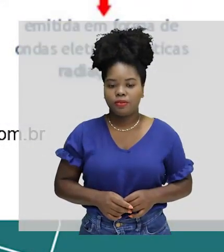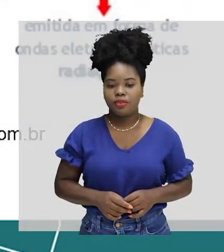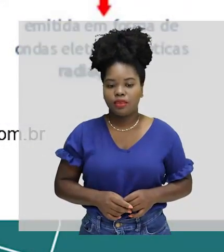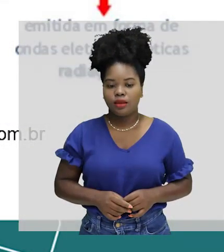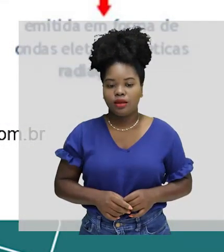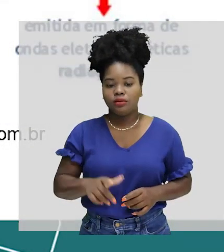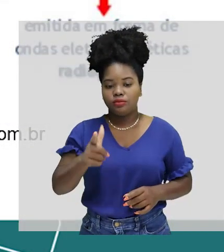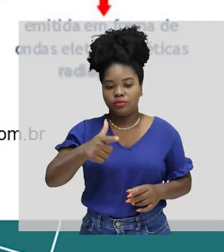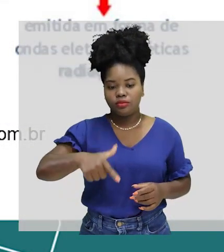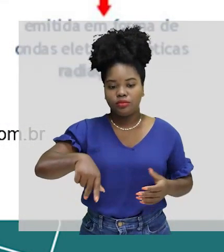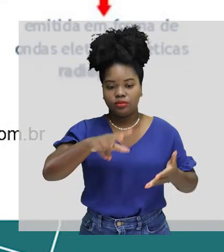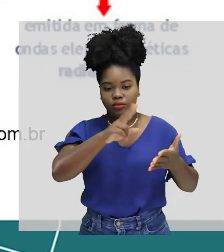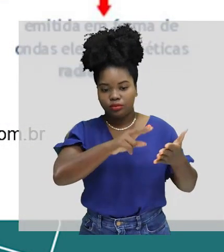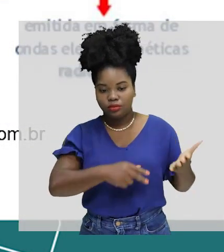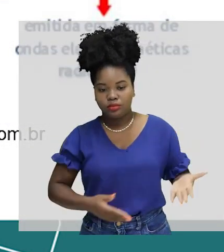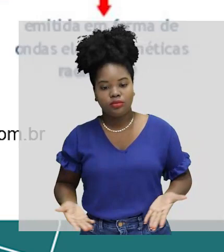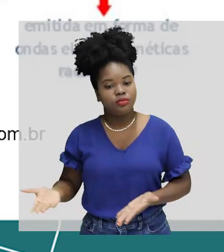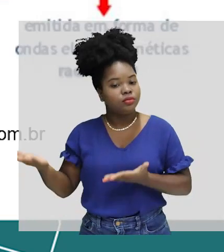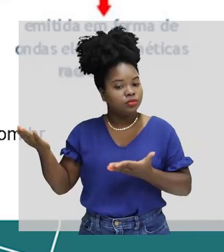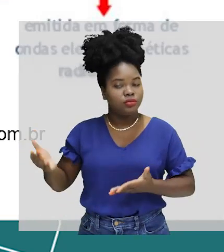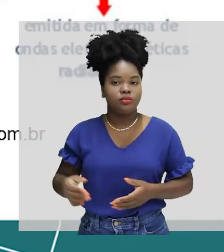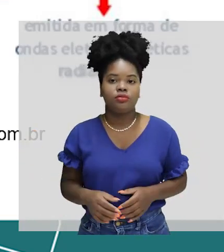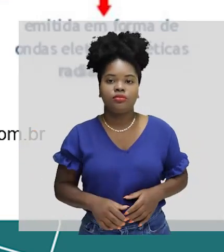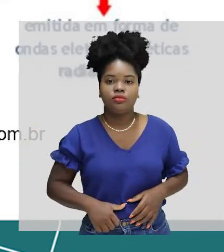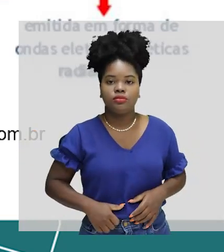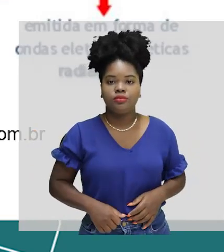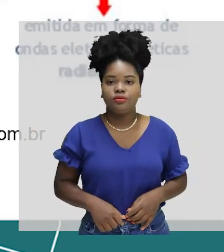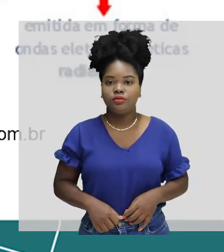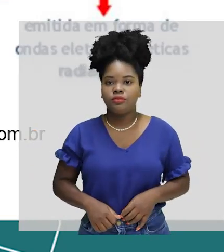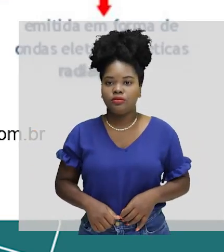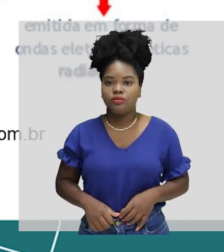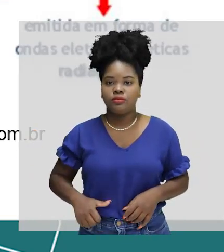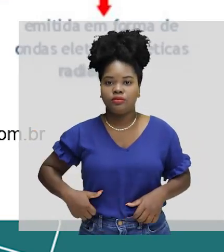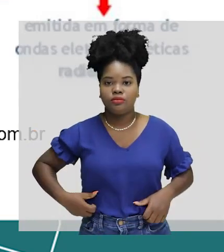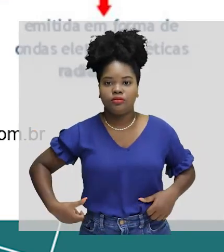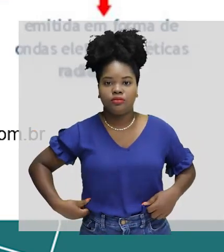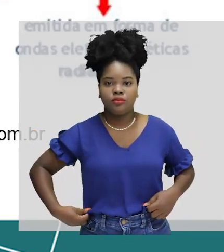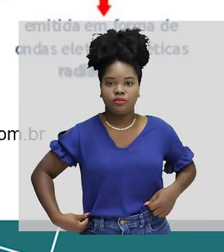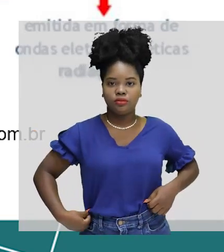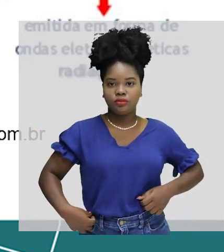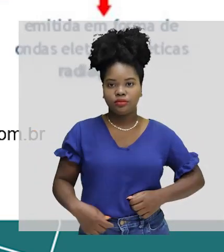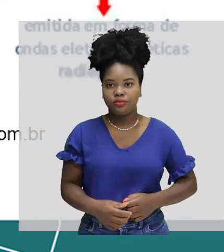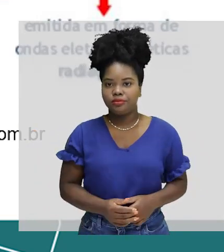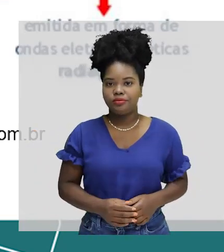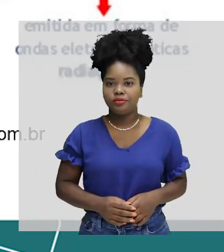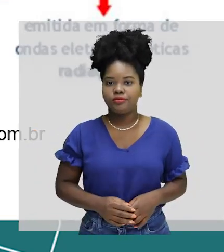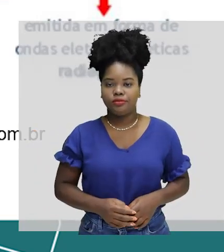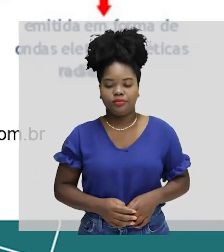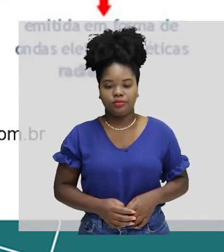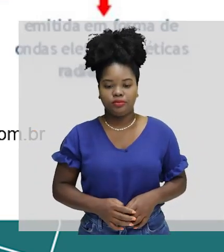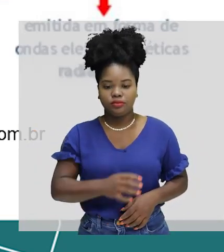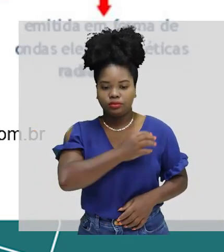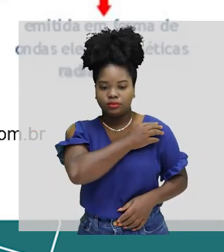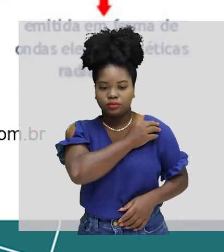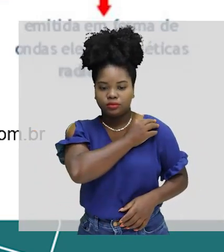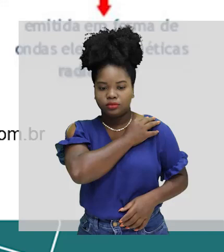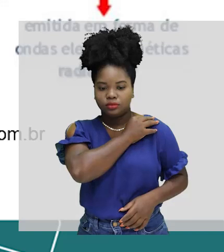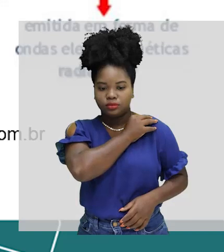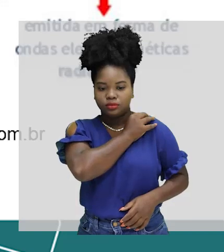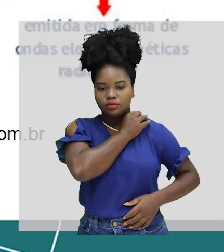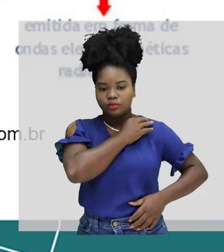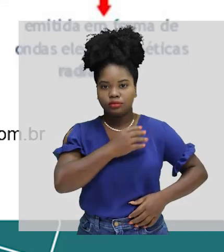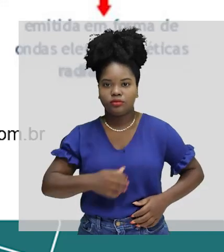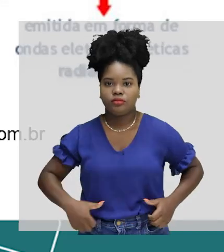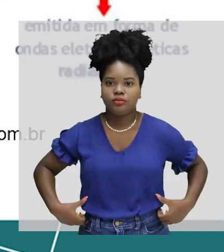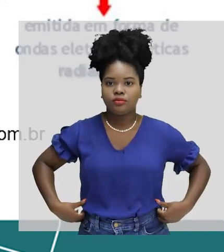Os fenômenos, existem substâncias que vão estar emitindo radiação. Então, radiações